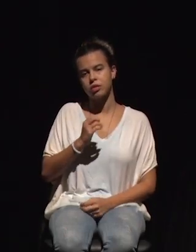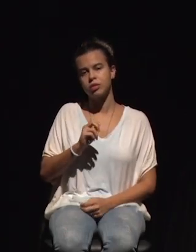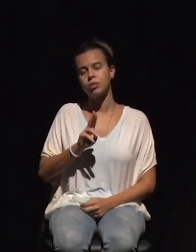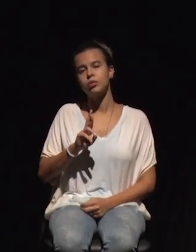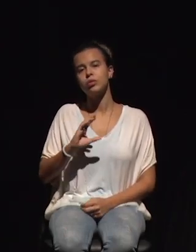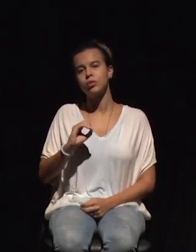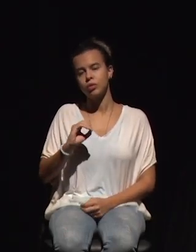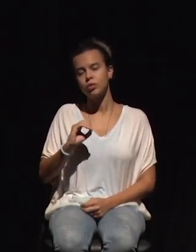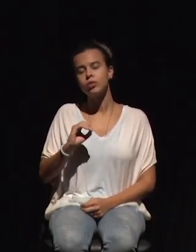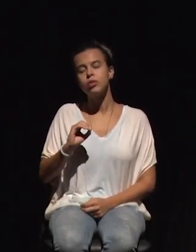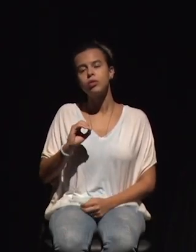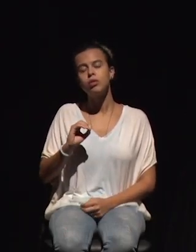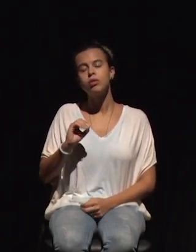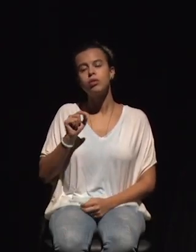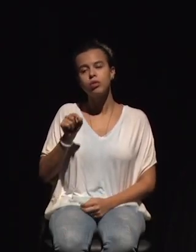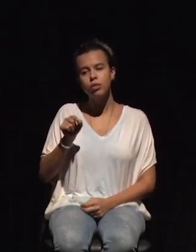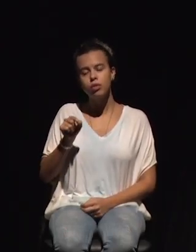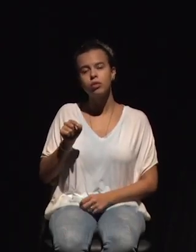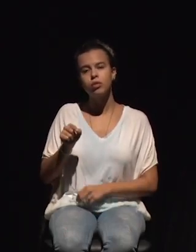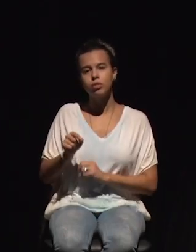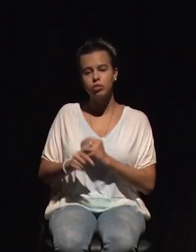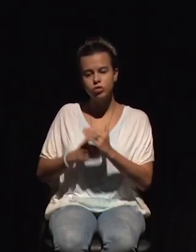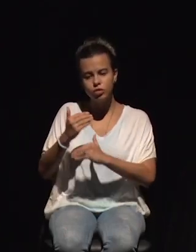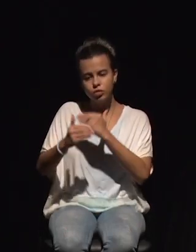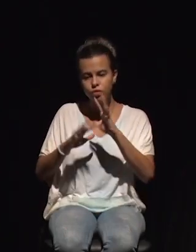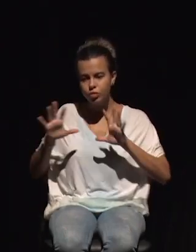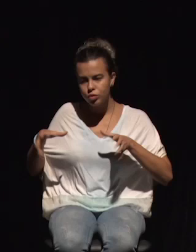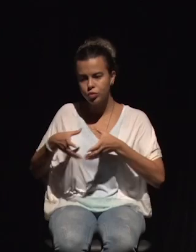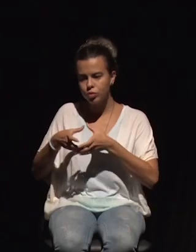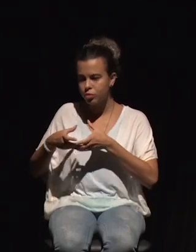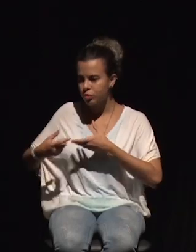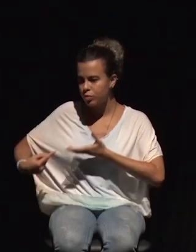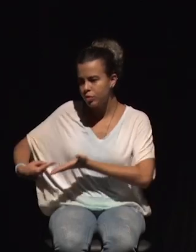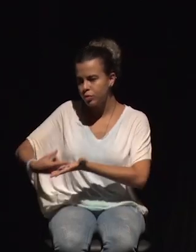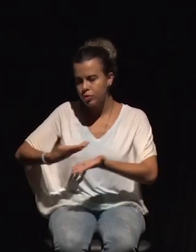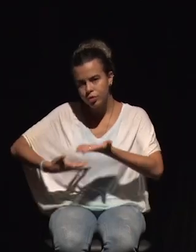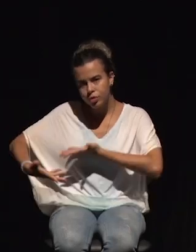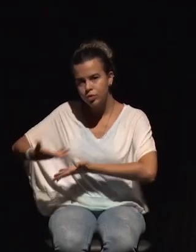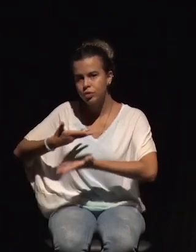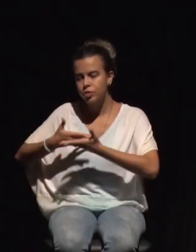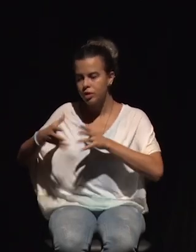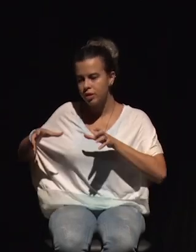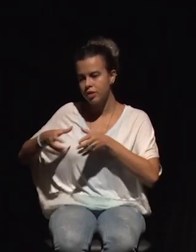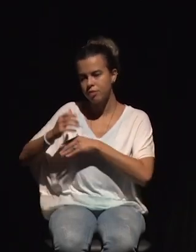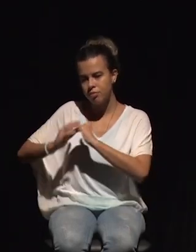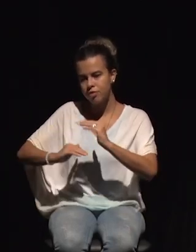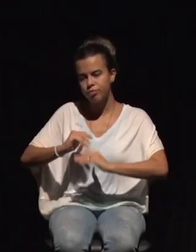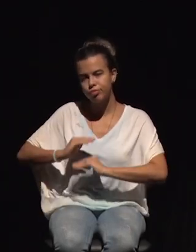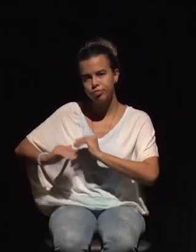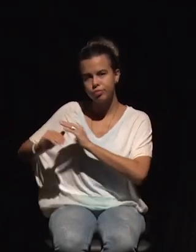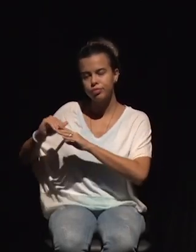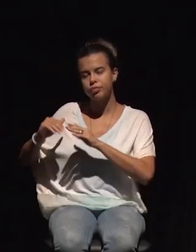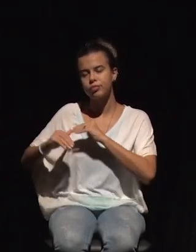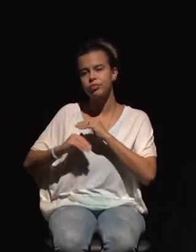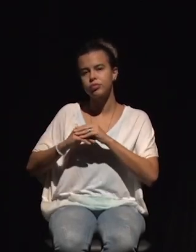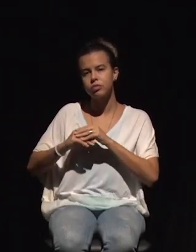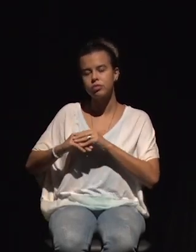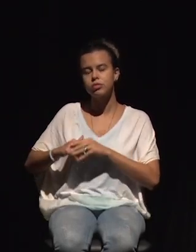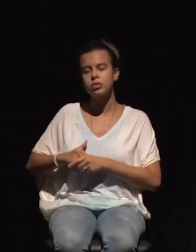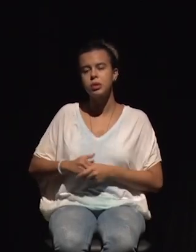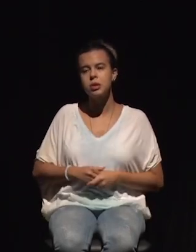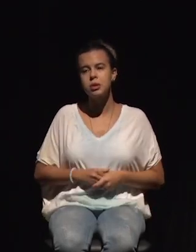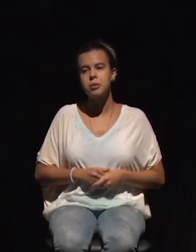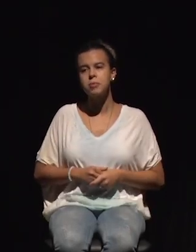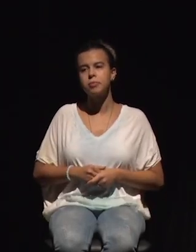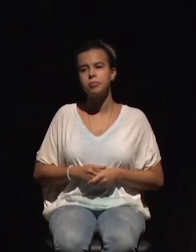que foi enfim desenvolvido coletivamente com uma equipe grande de pessoas é